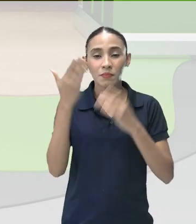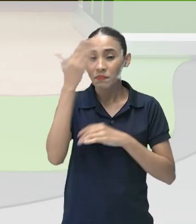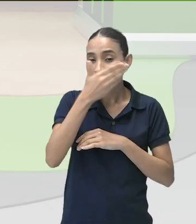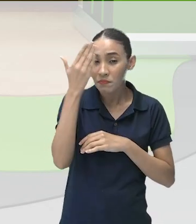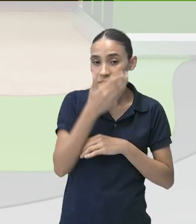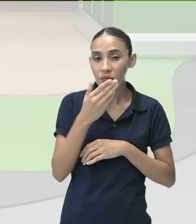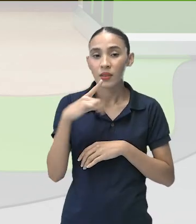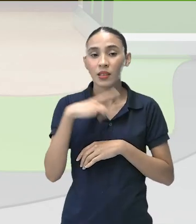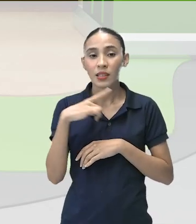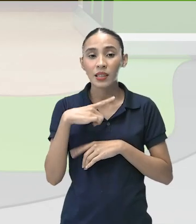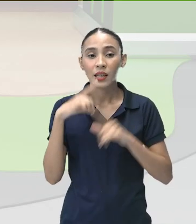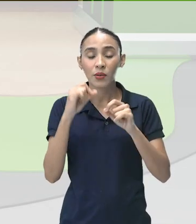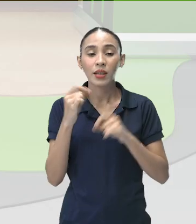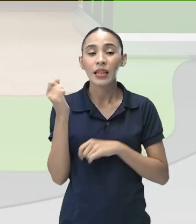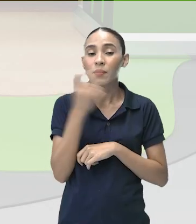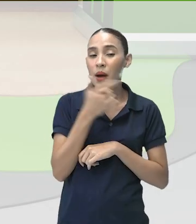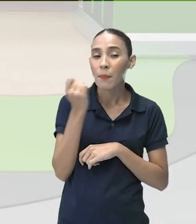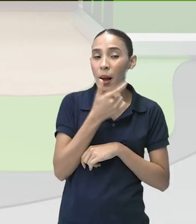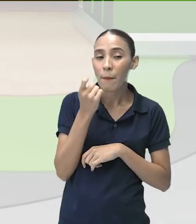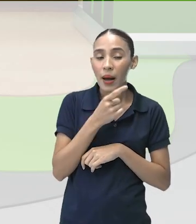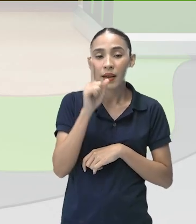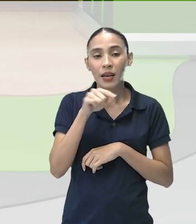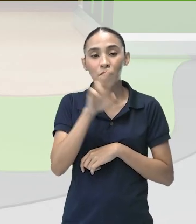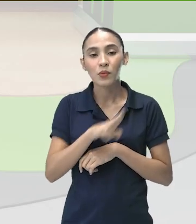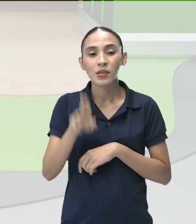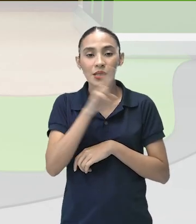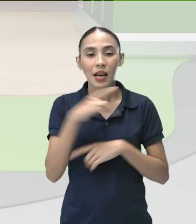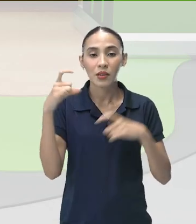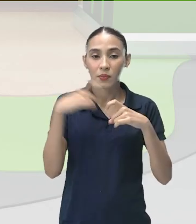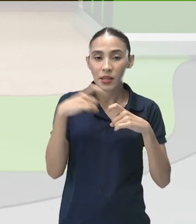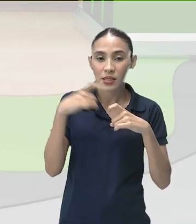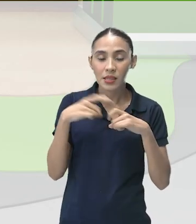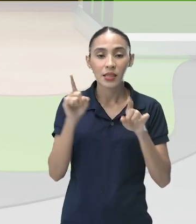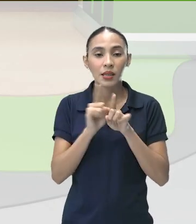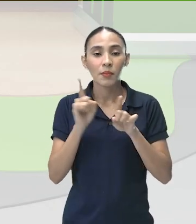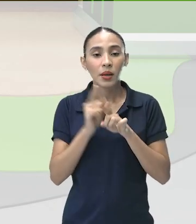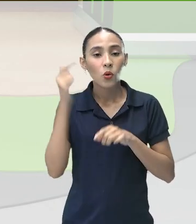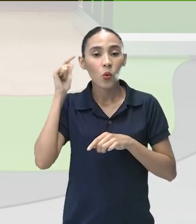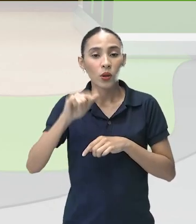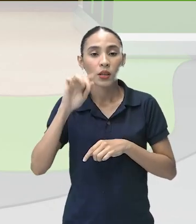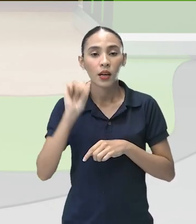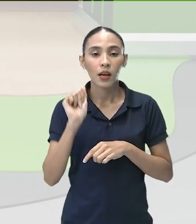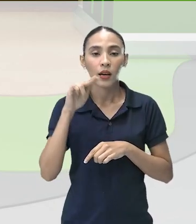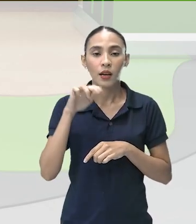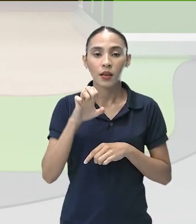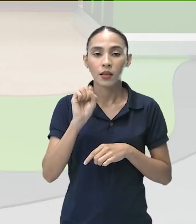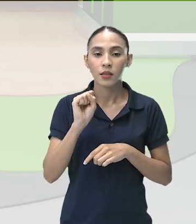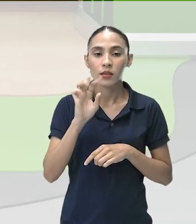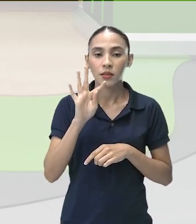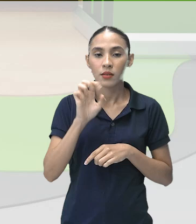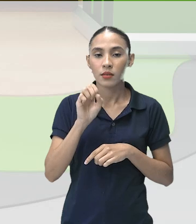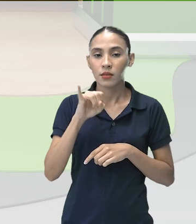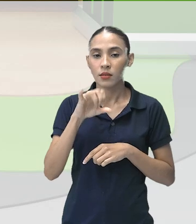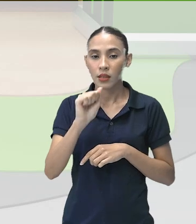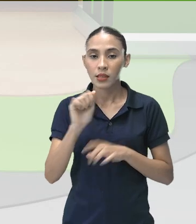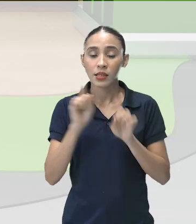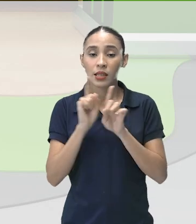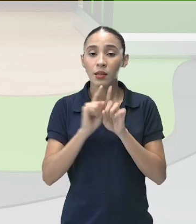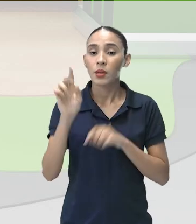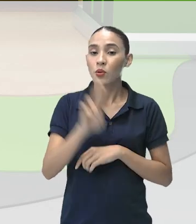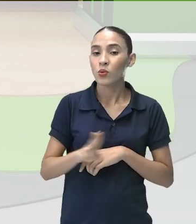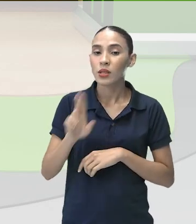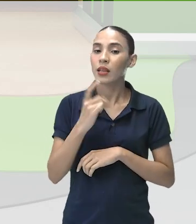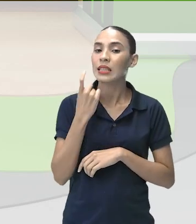causa euforia e riso, e ele é utilizado na medicina para anestesia e analgesia, e também utilizado